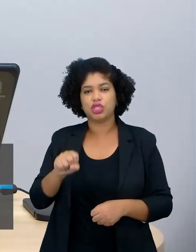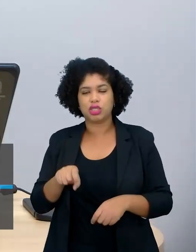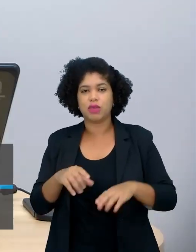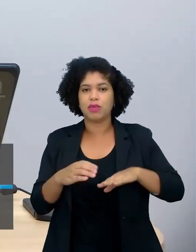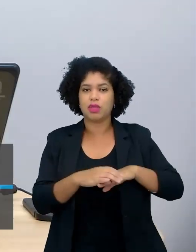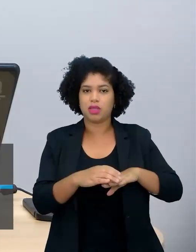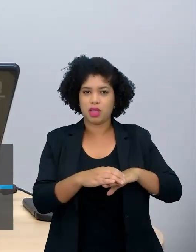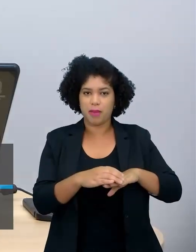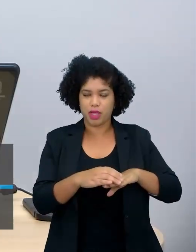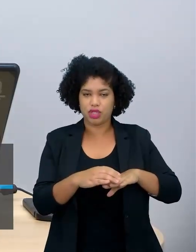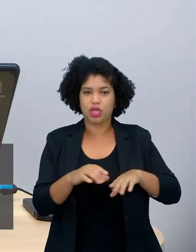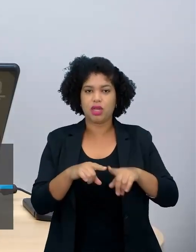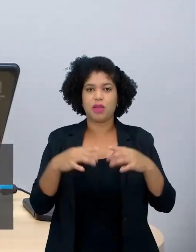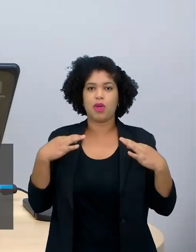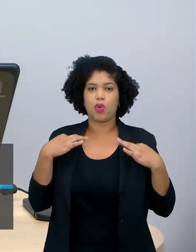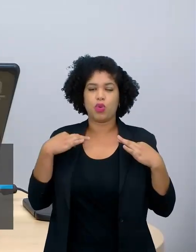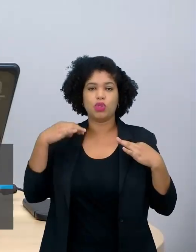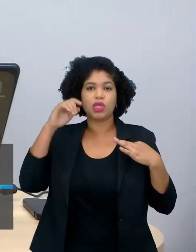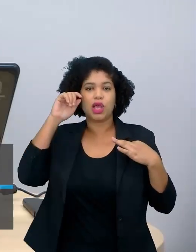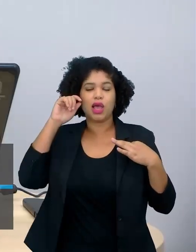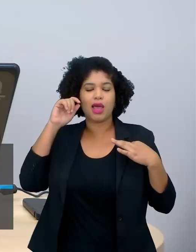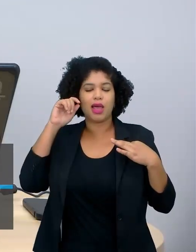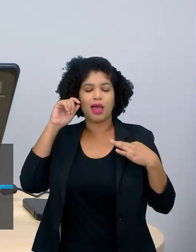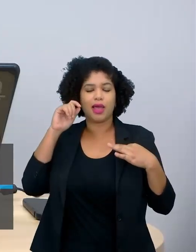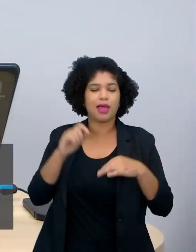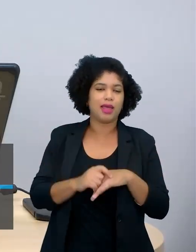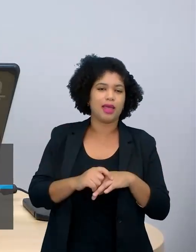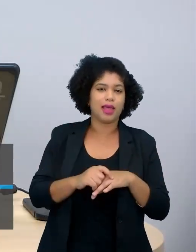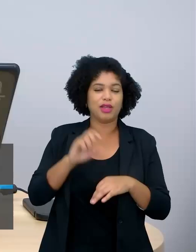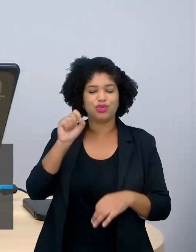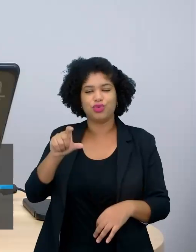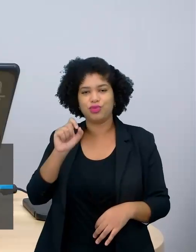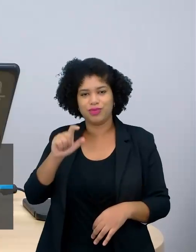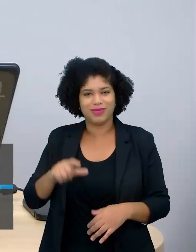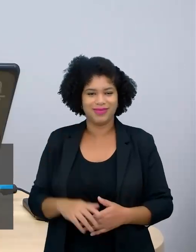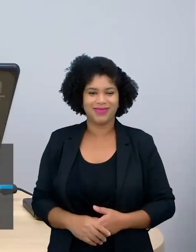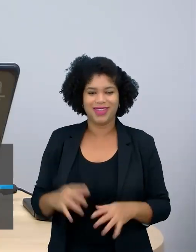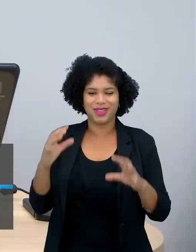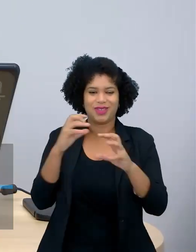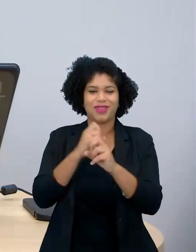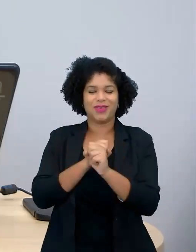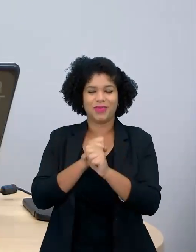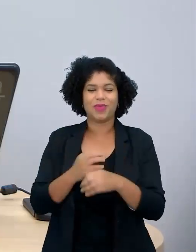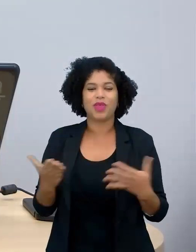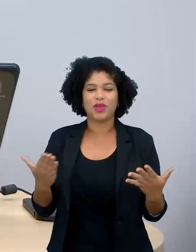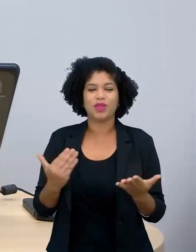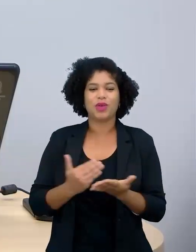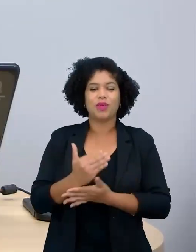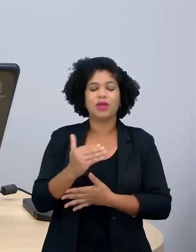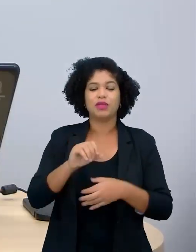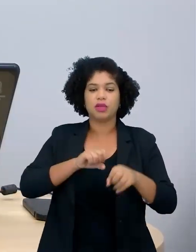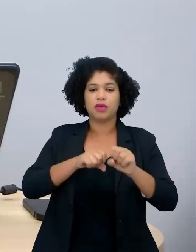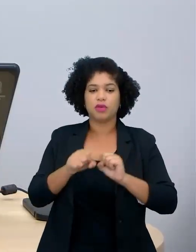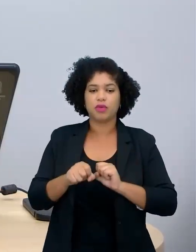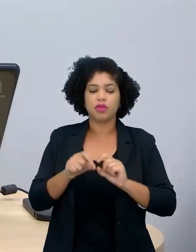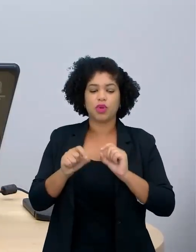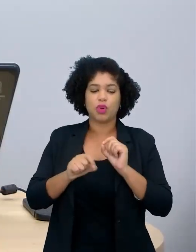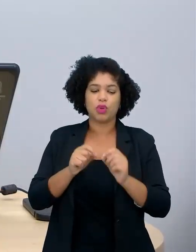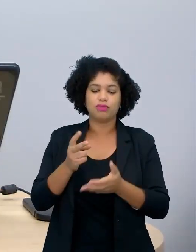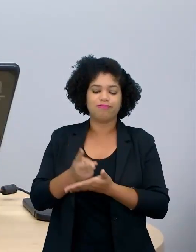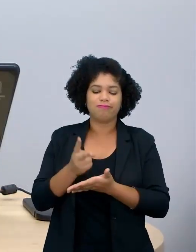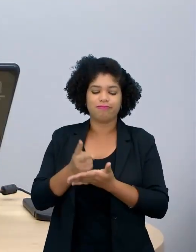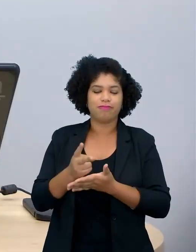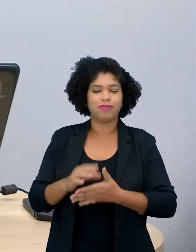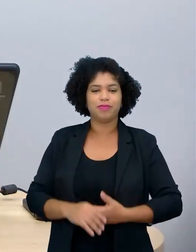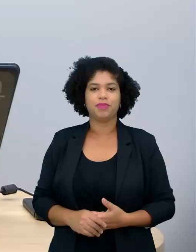azul marinho. Bom, a gente vai começar hoje, né, a nossa formação falando aí, dando continuidade, né, ao